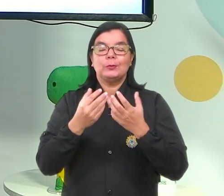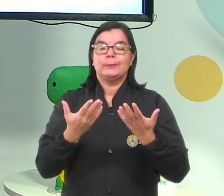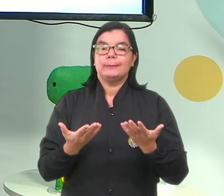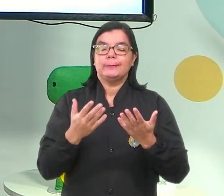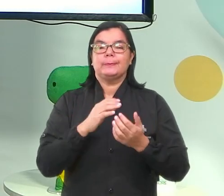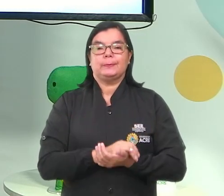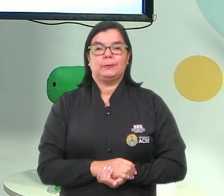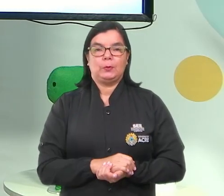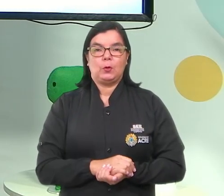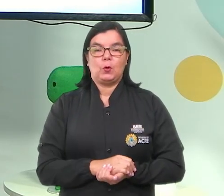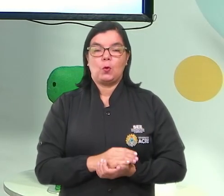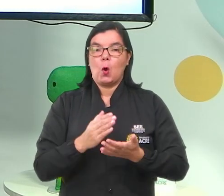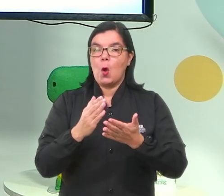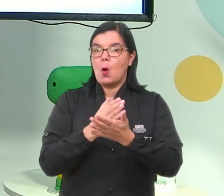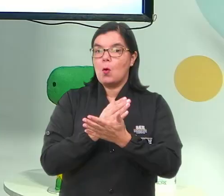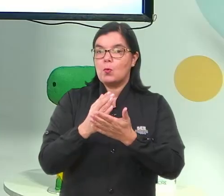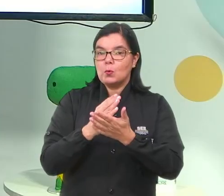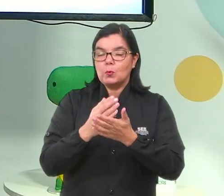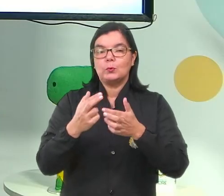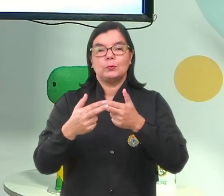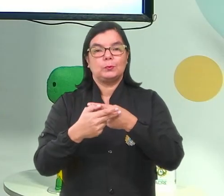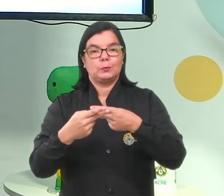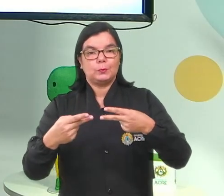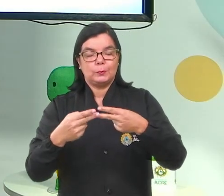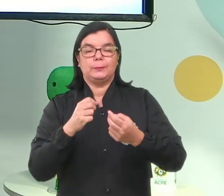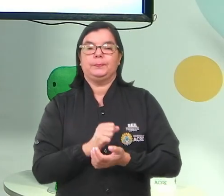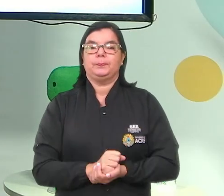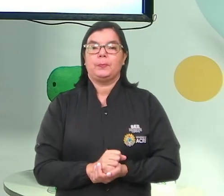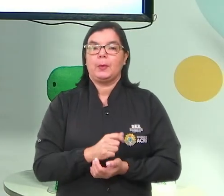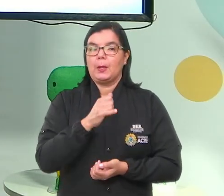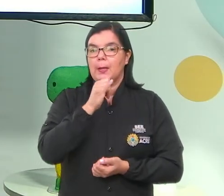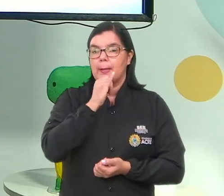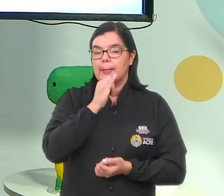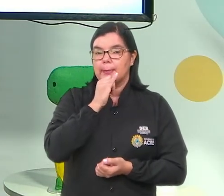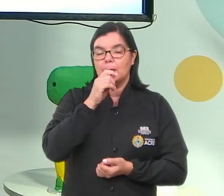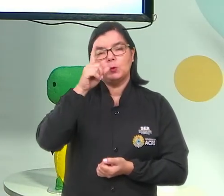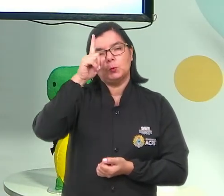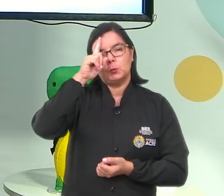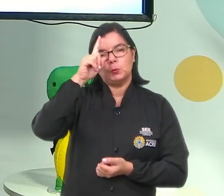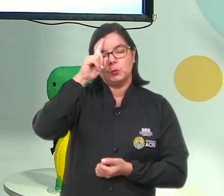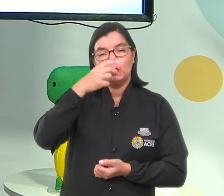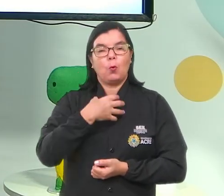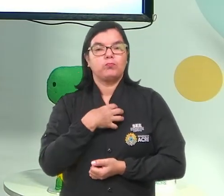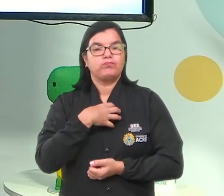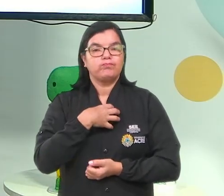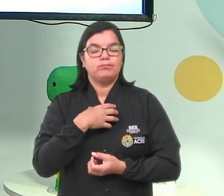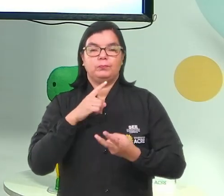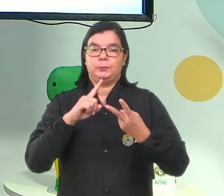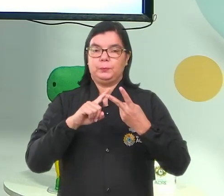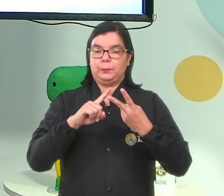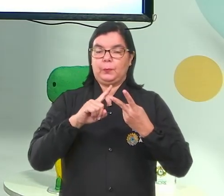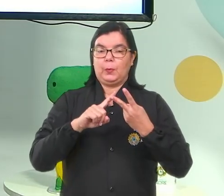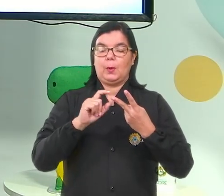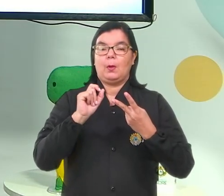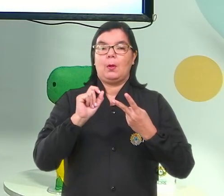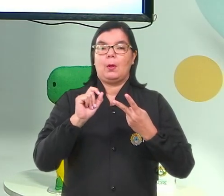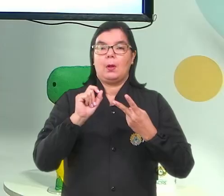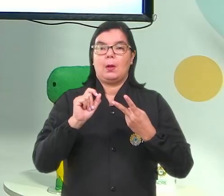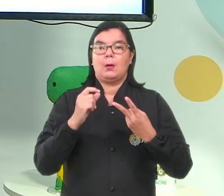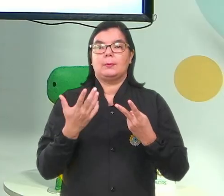digamos assim, com determinadas situações. As situações cotidianas, as questões